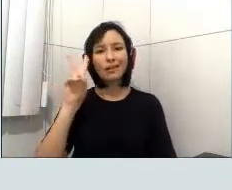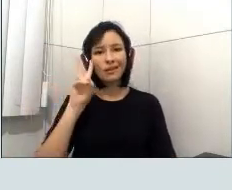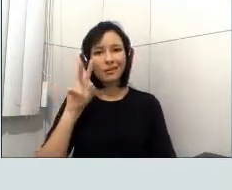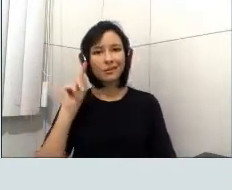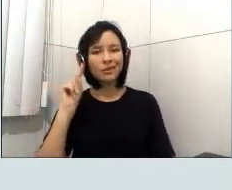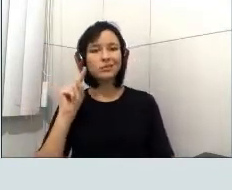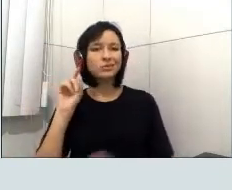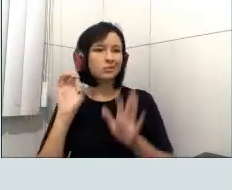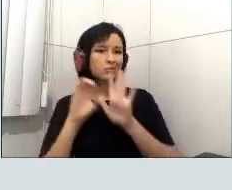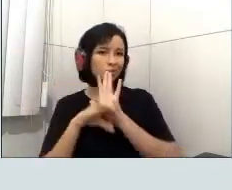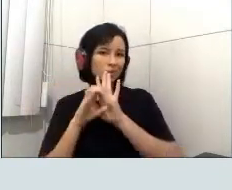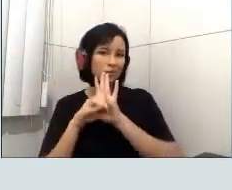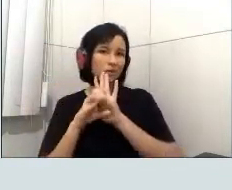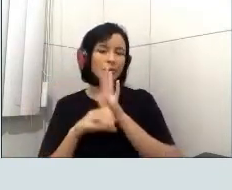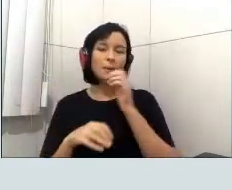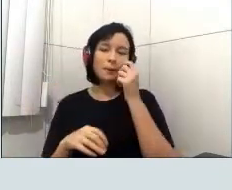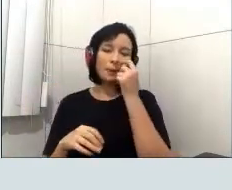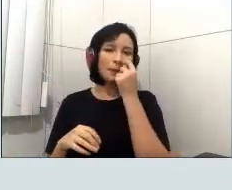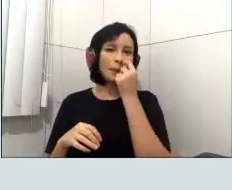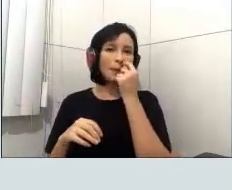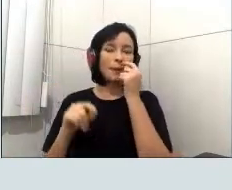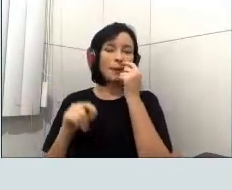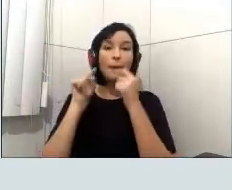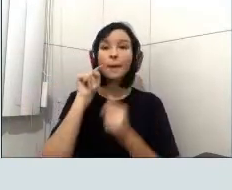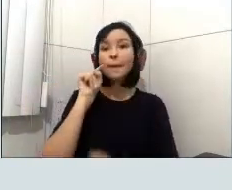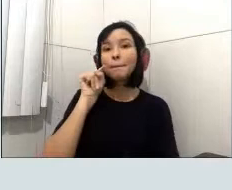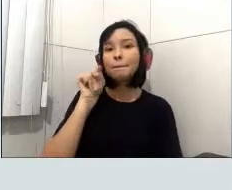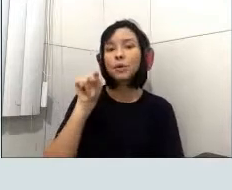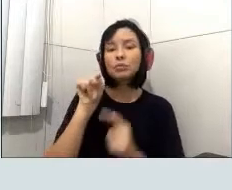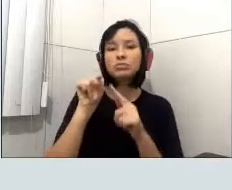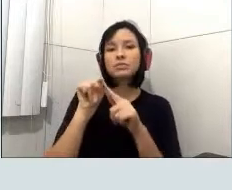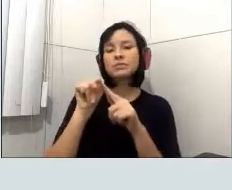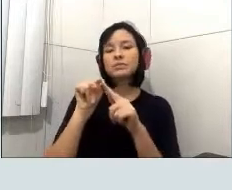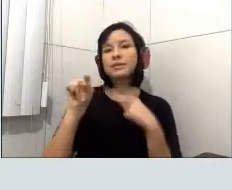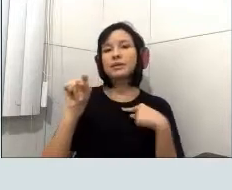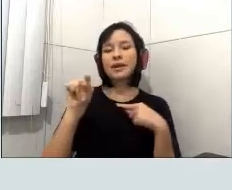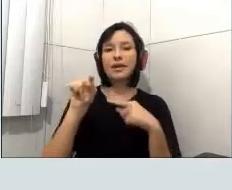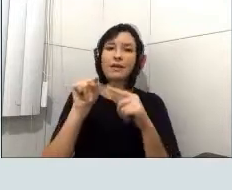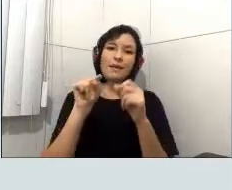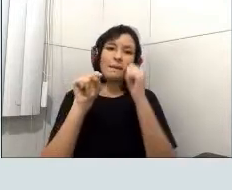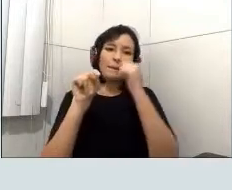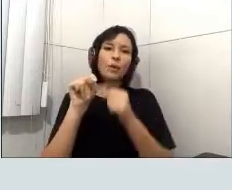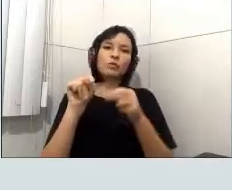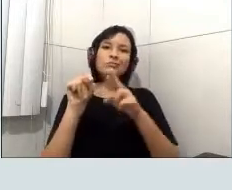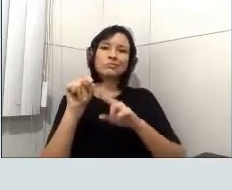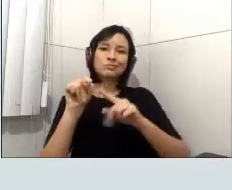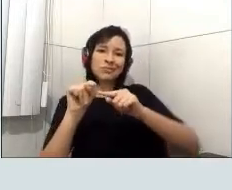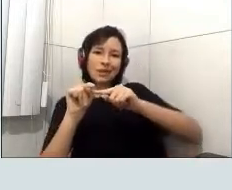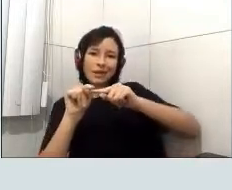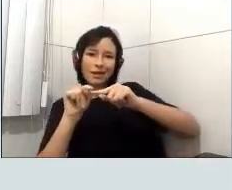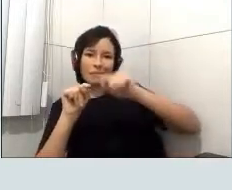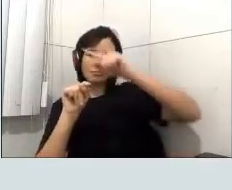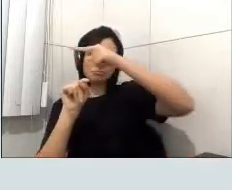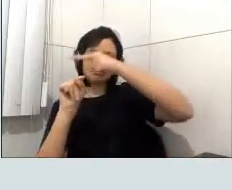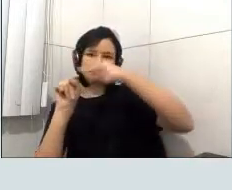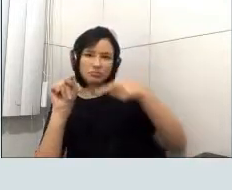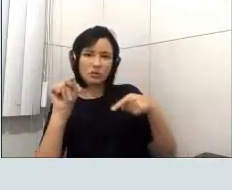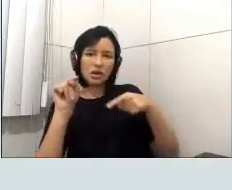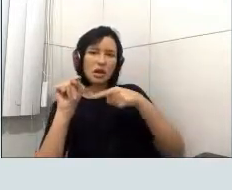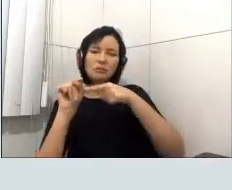conceito. Por um ponto passam infinitas retas. Ou seja, o que quer dizer